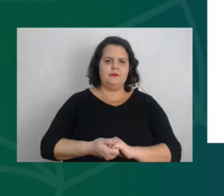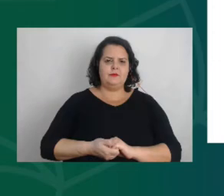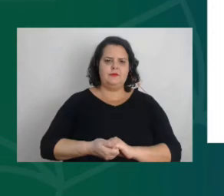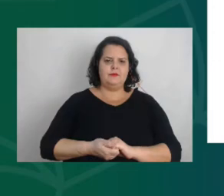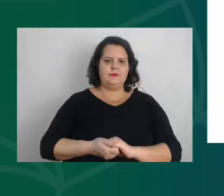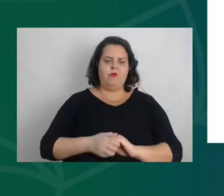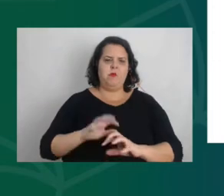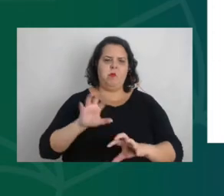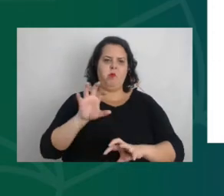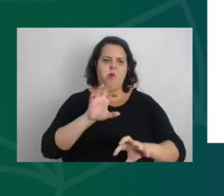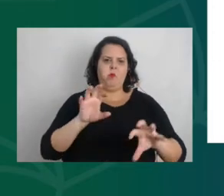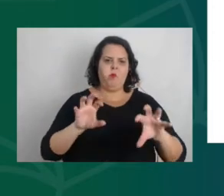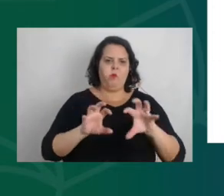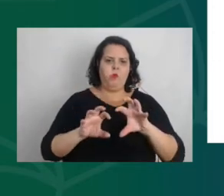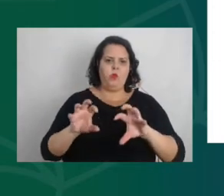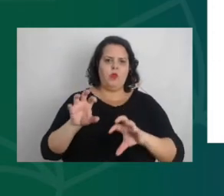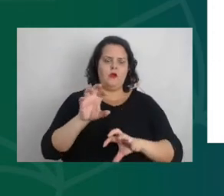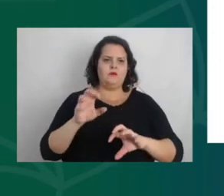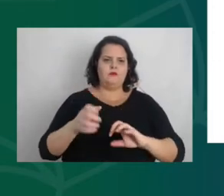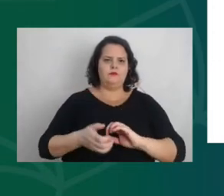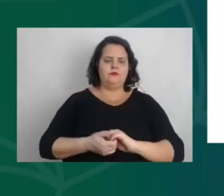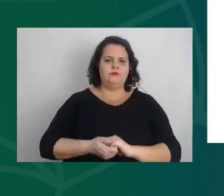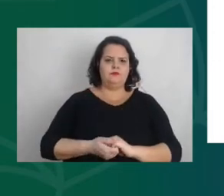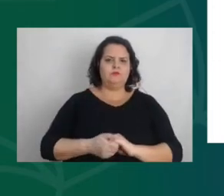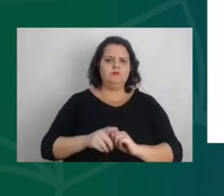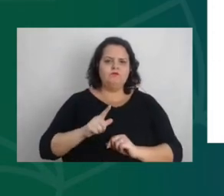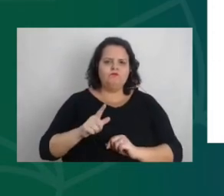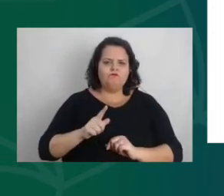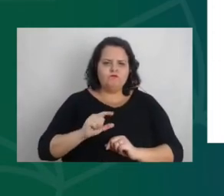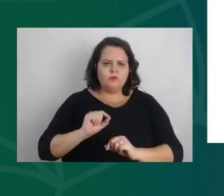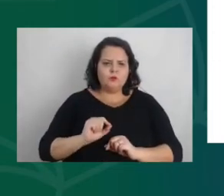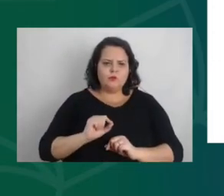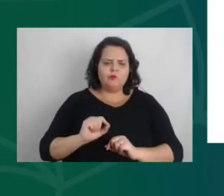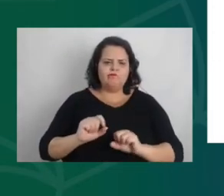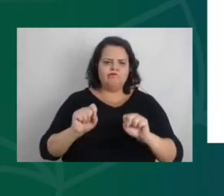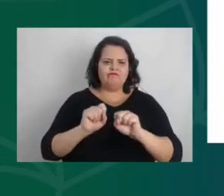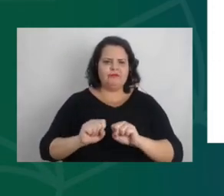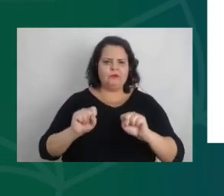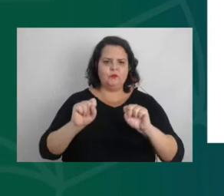existem vários sistemas técnicos que